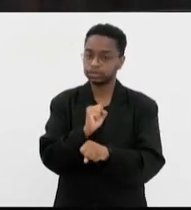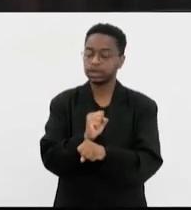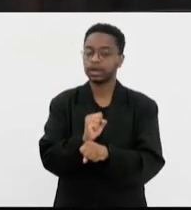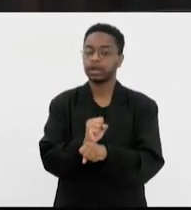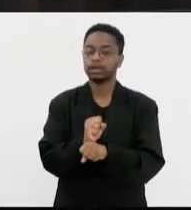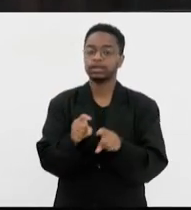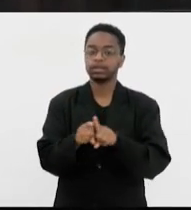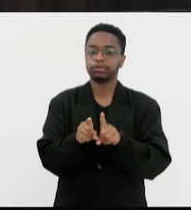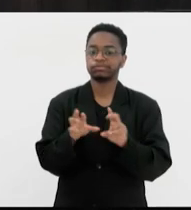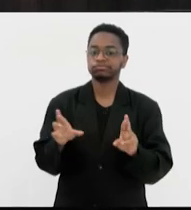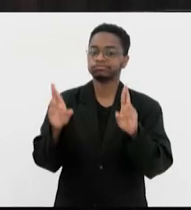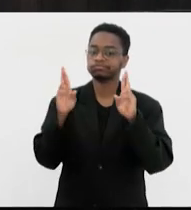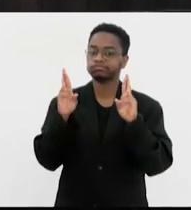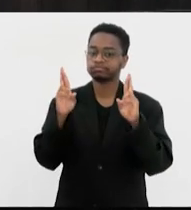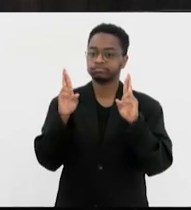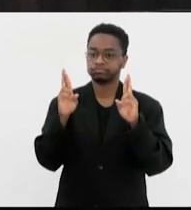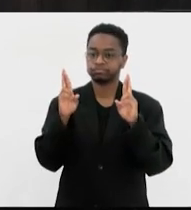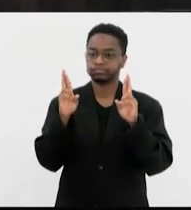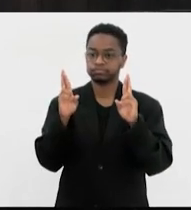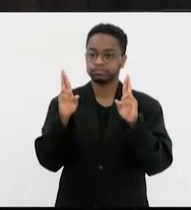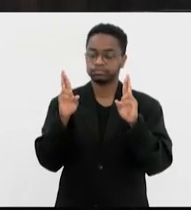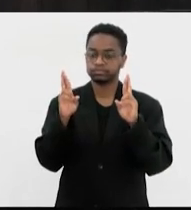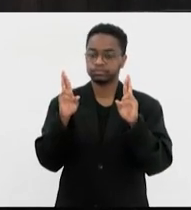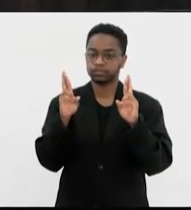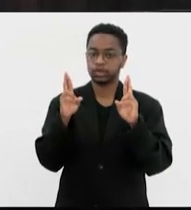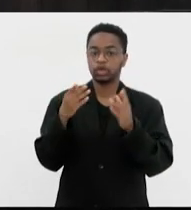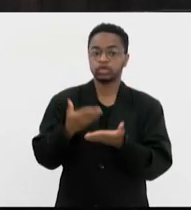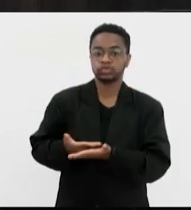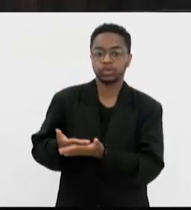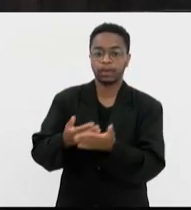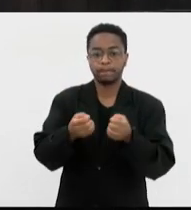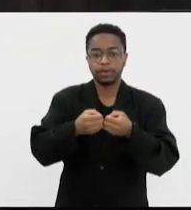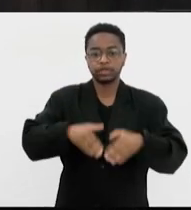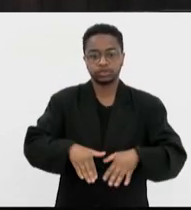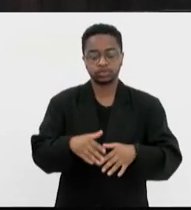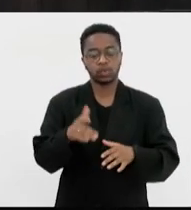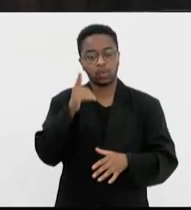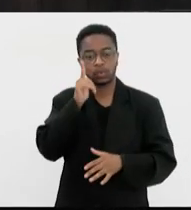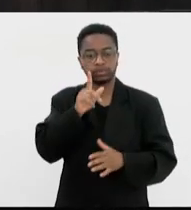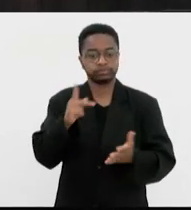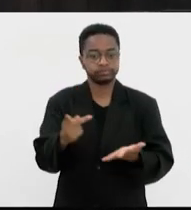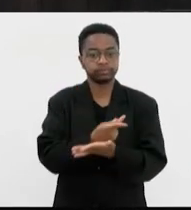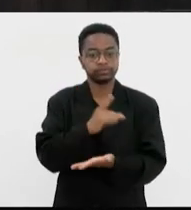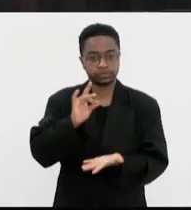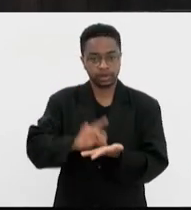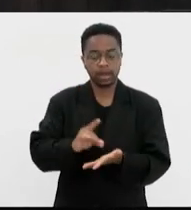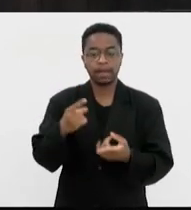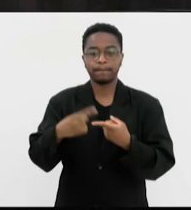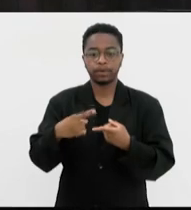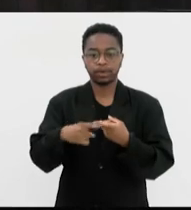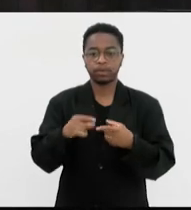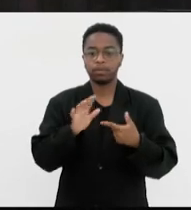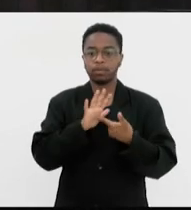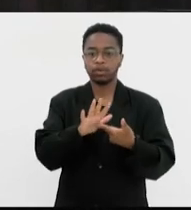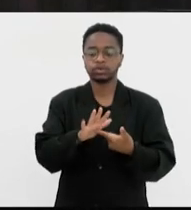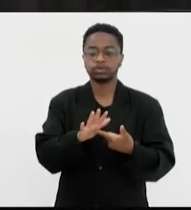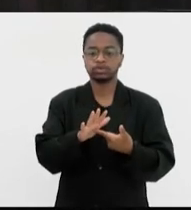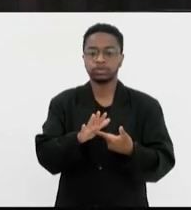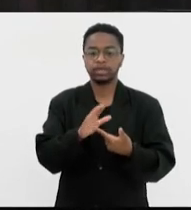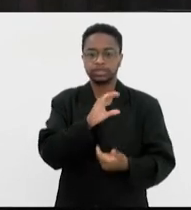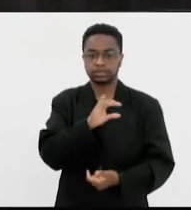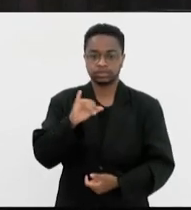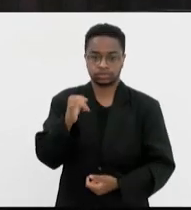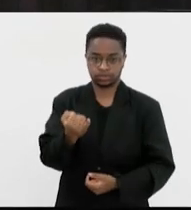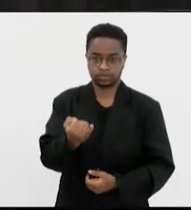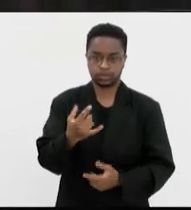ter esperanças, deputado Yuri, que o estudo de impacto chegue, como diz a súmula da nossa Comissão de Constituição e